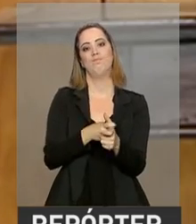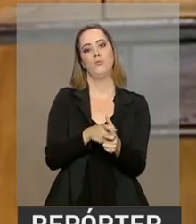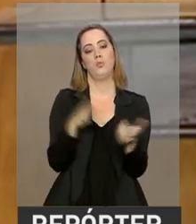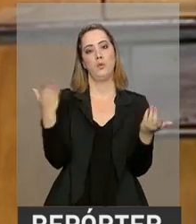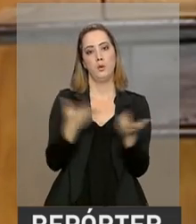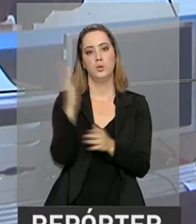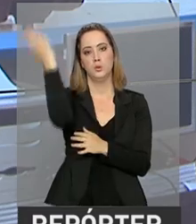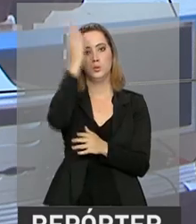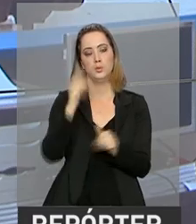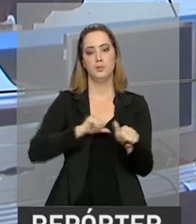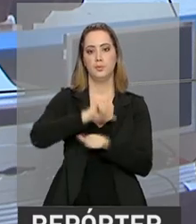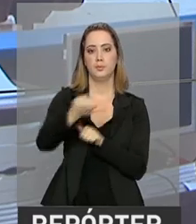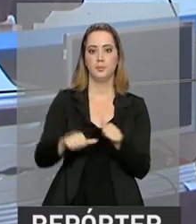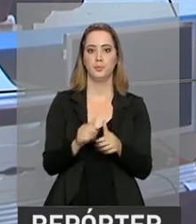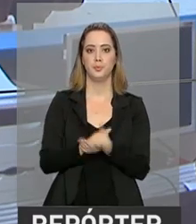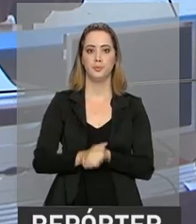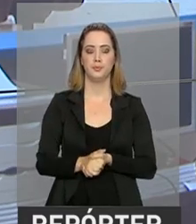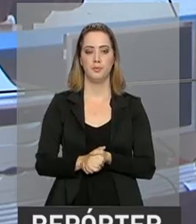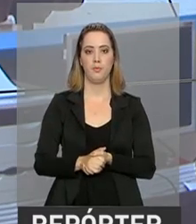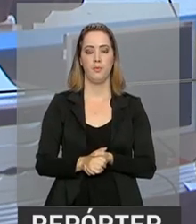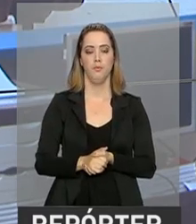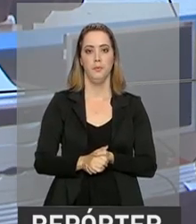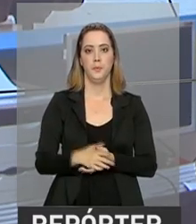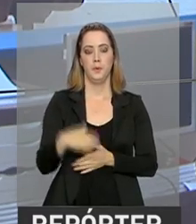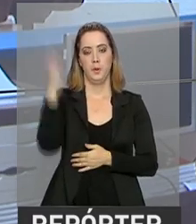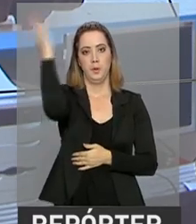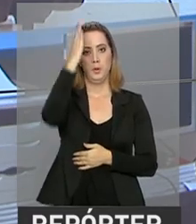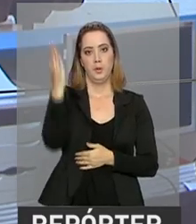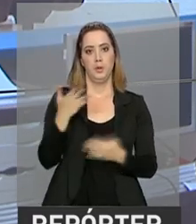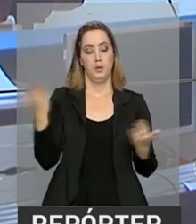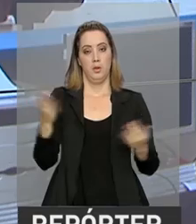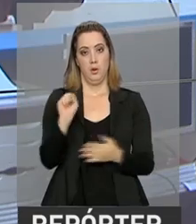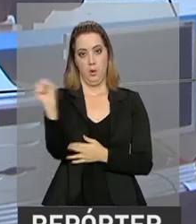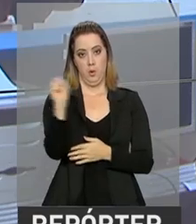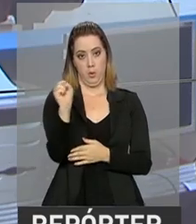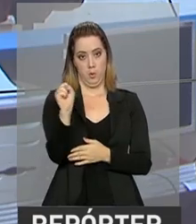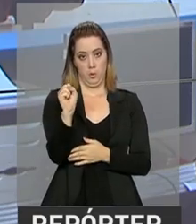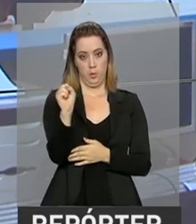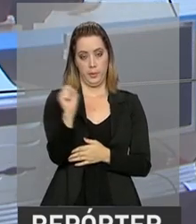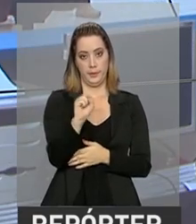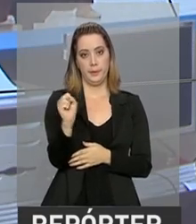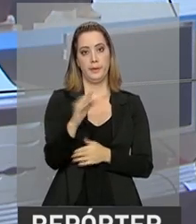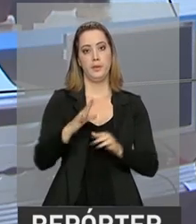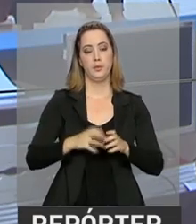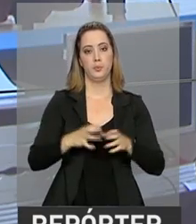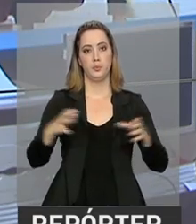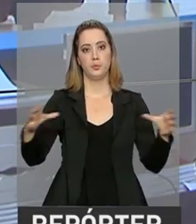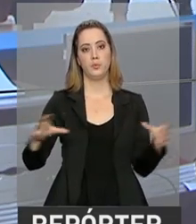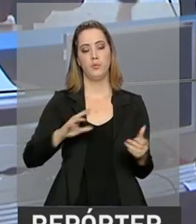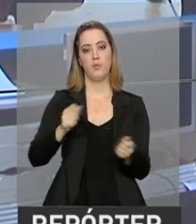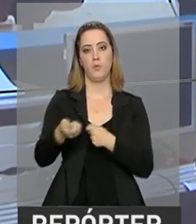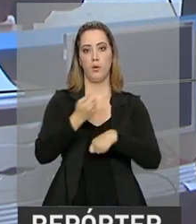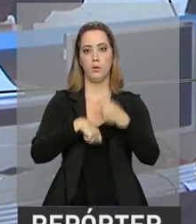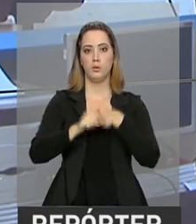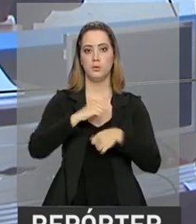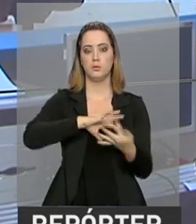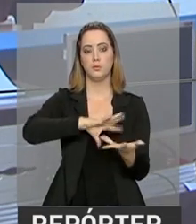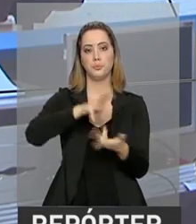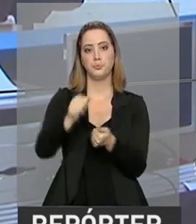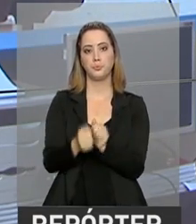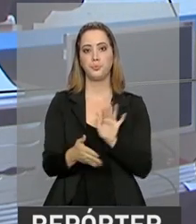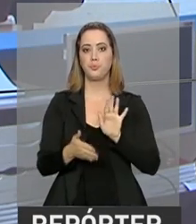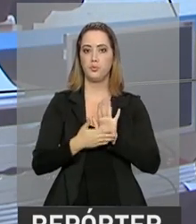seria de outra maneira e o Brasil deve voltar ao posto de oitava maior economia do mundo a partir de 2017 a projeção é